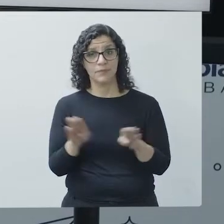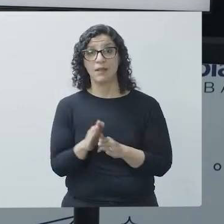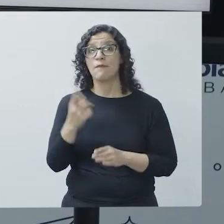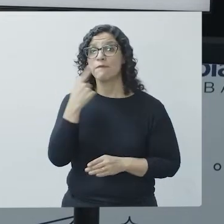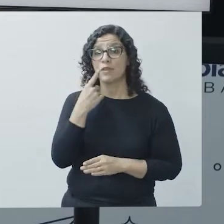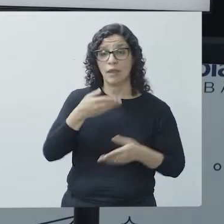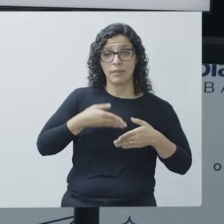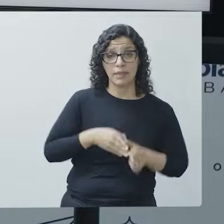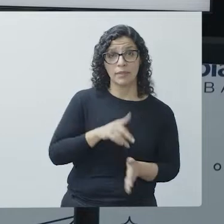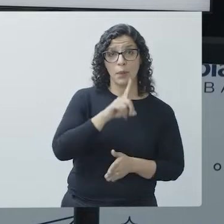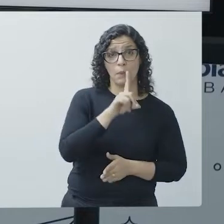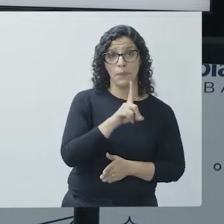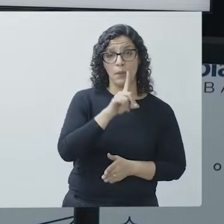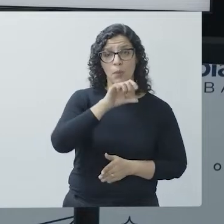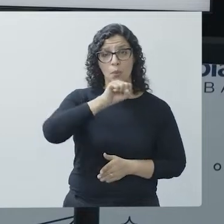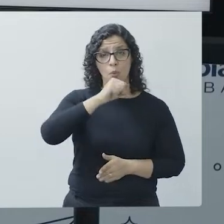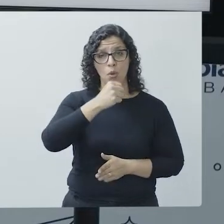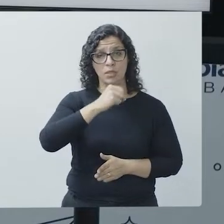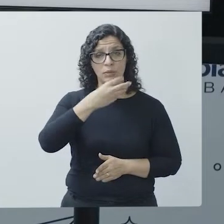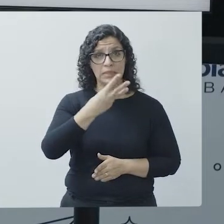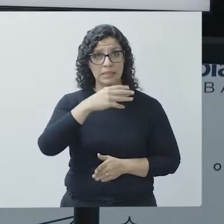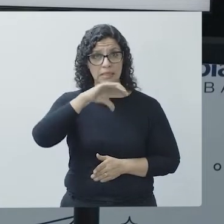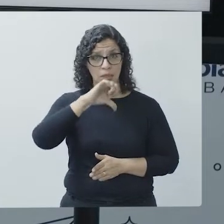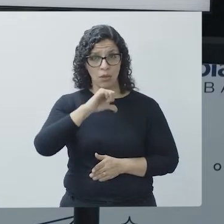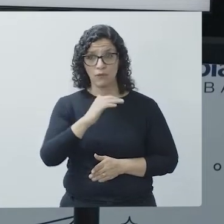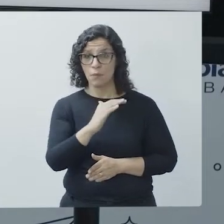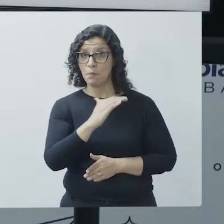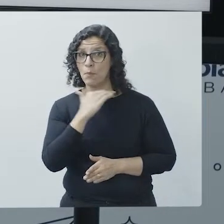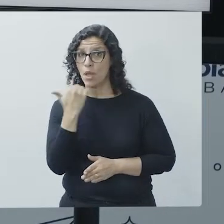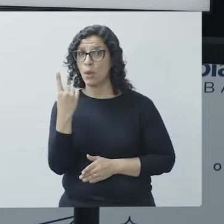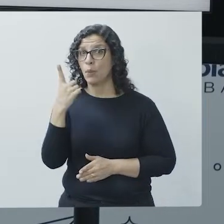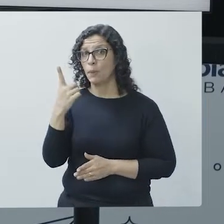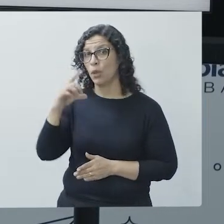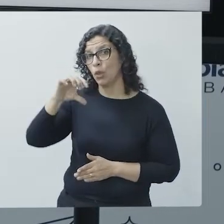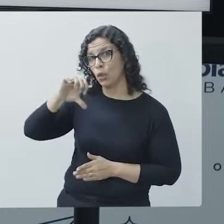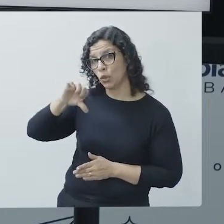data de nascimento dele e a data de morte. Né? Então, de